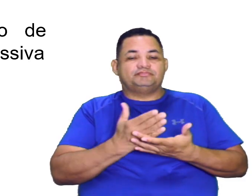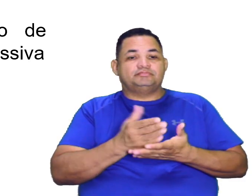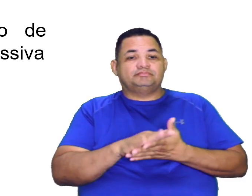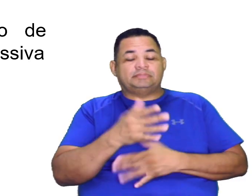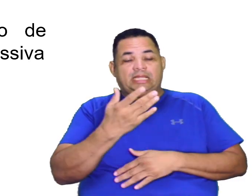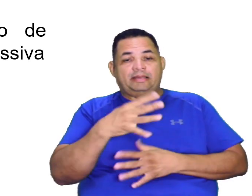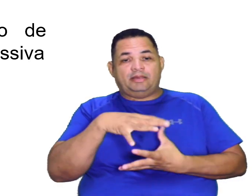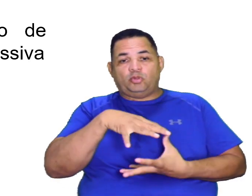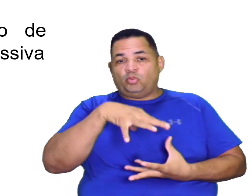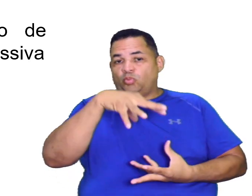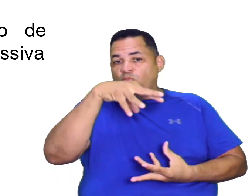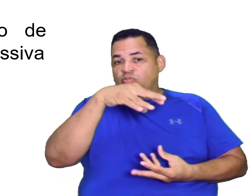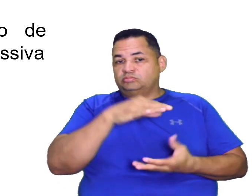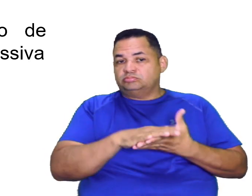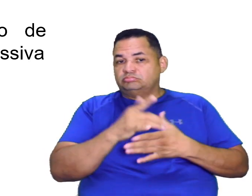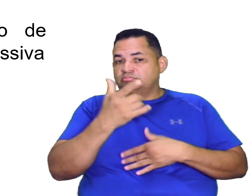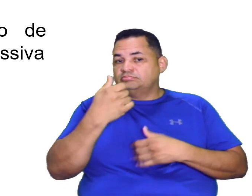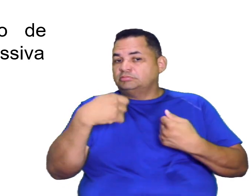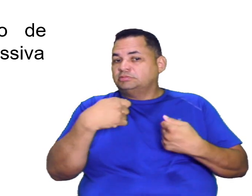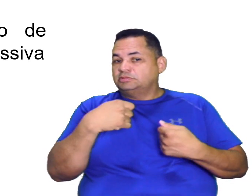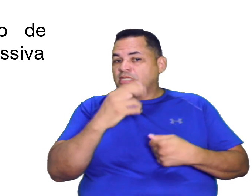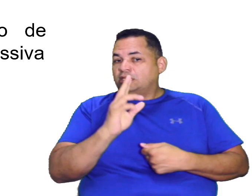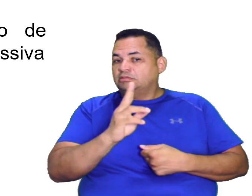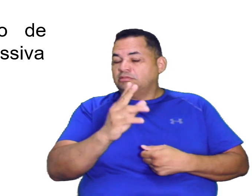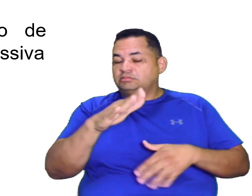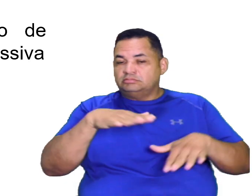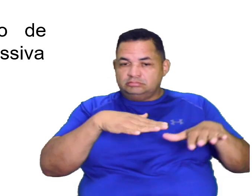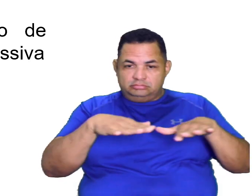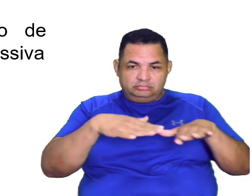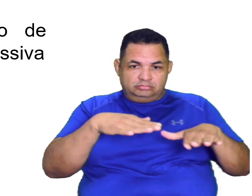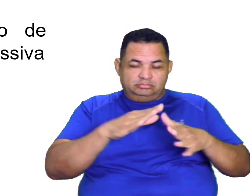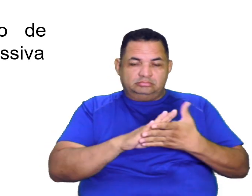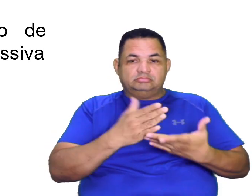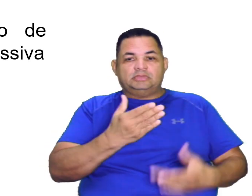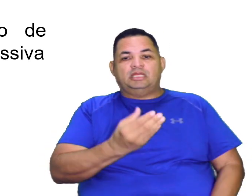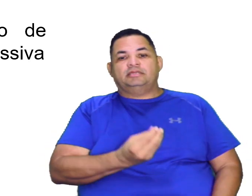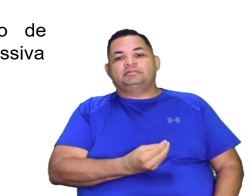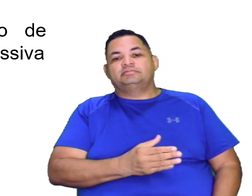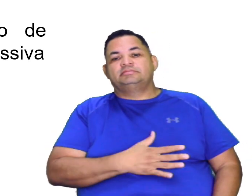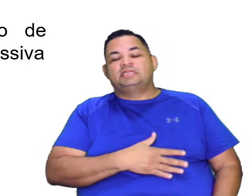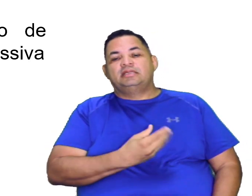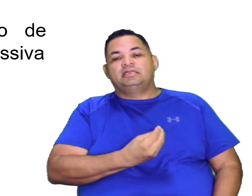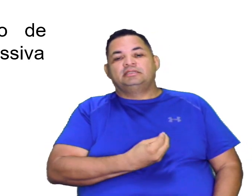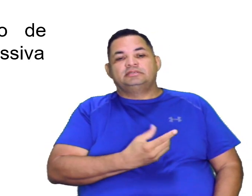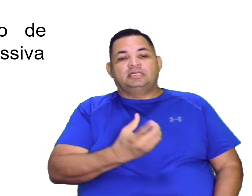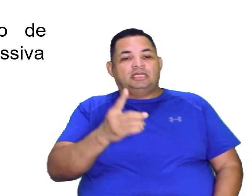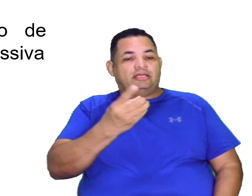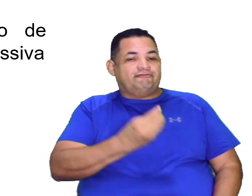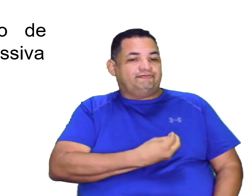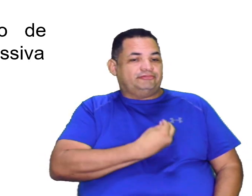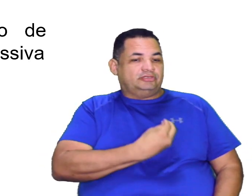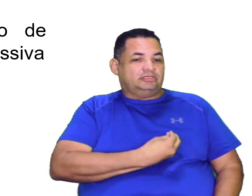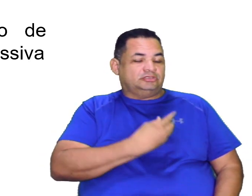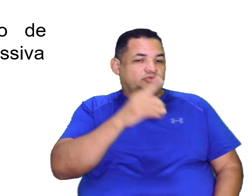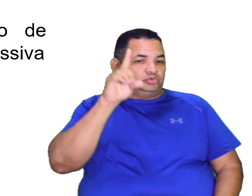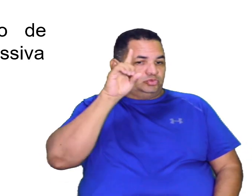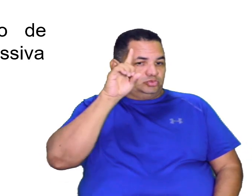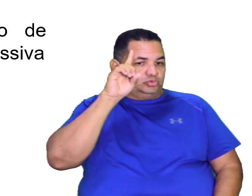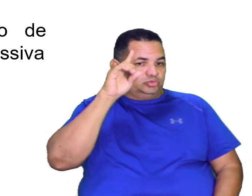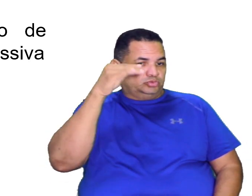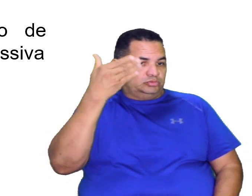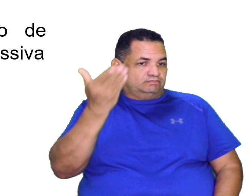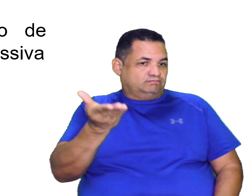ele precisa estar em constante movimento para suas atividades da vida diária não depender dos outros, tá? E aí que